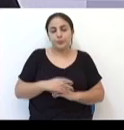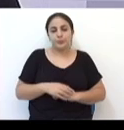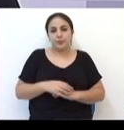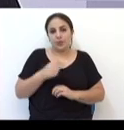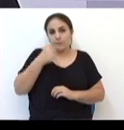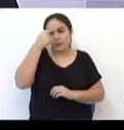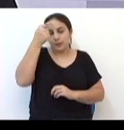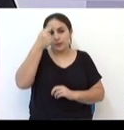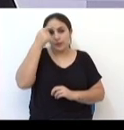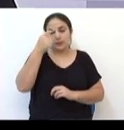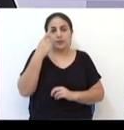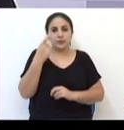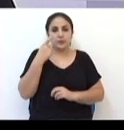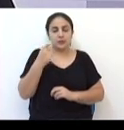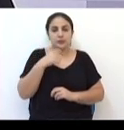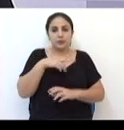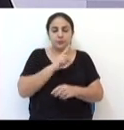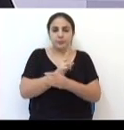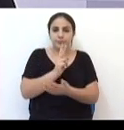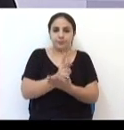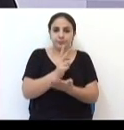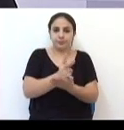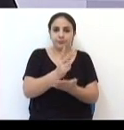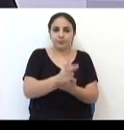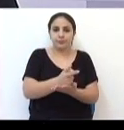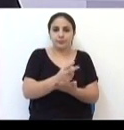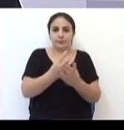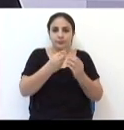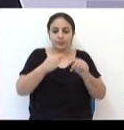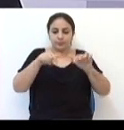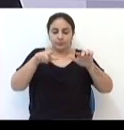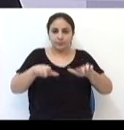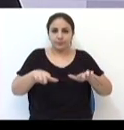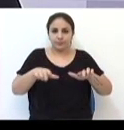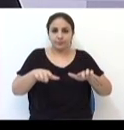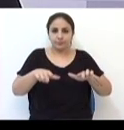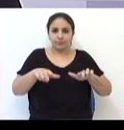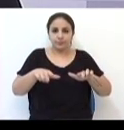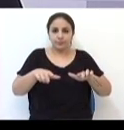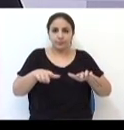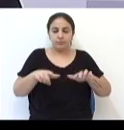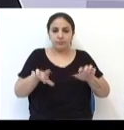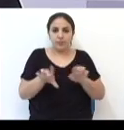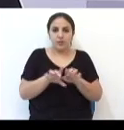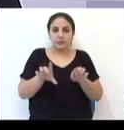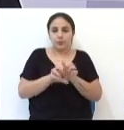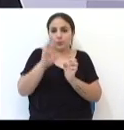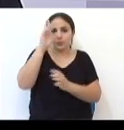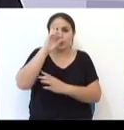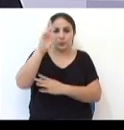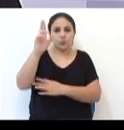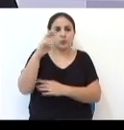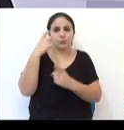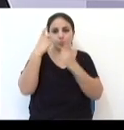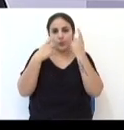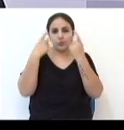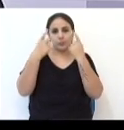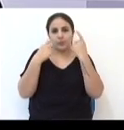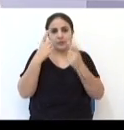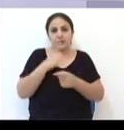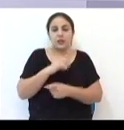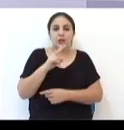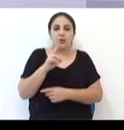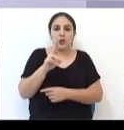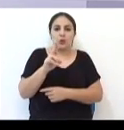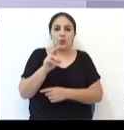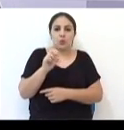pessoas. Então é uma ideia interessante, tu preserva o terreno ocupado, né? E o proprietário não fica preocupado de